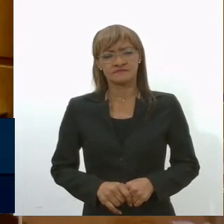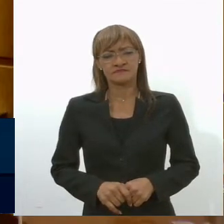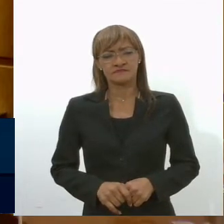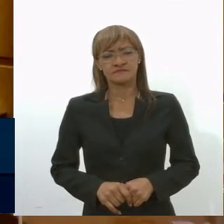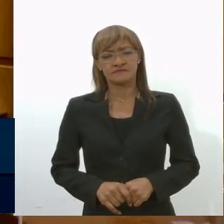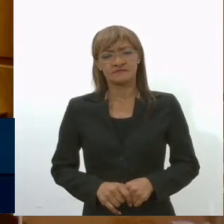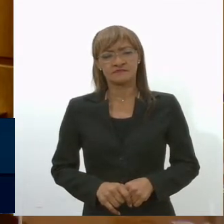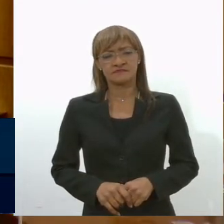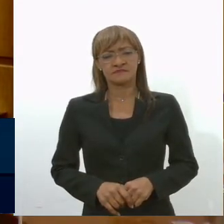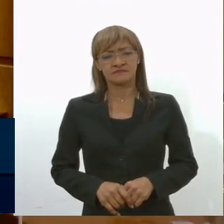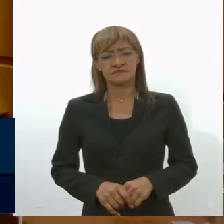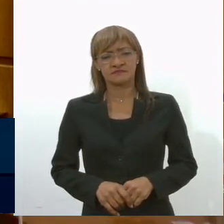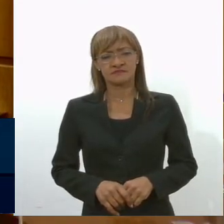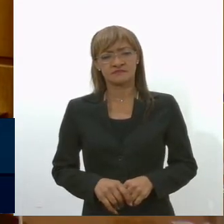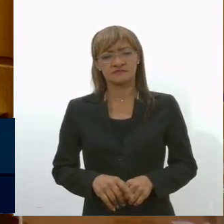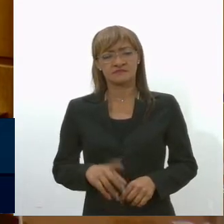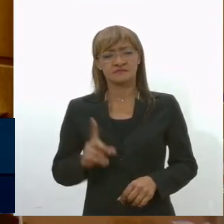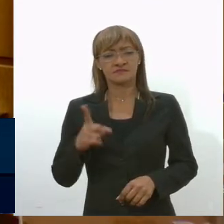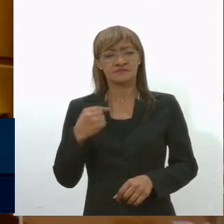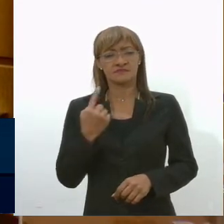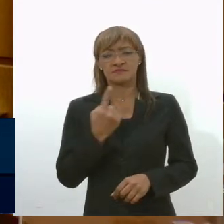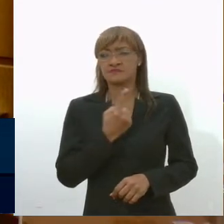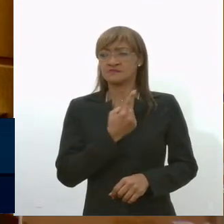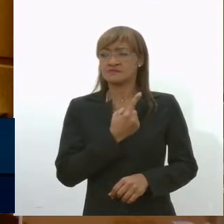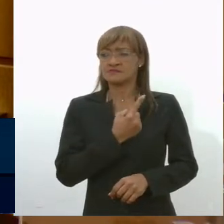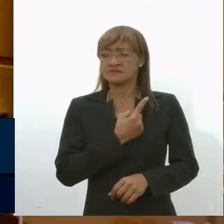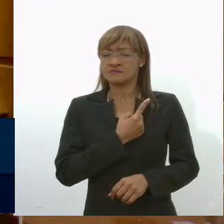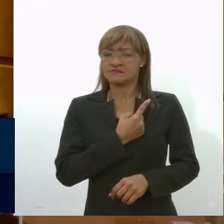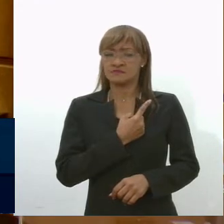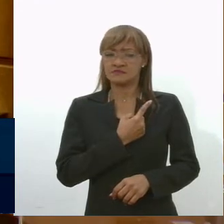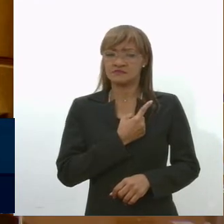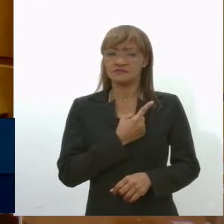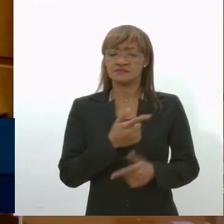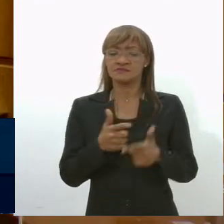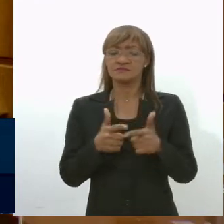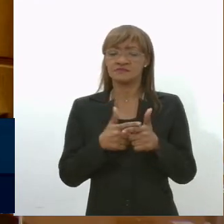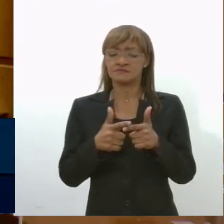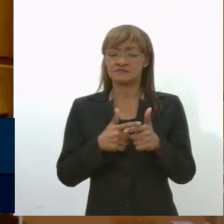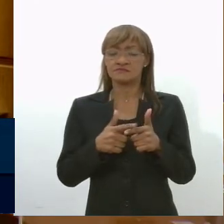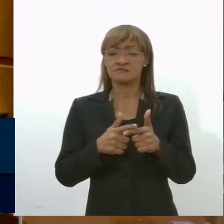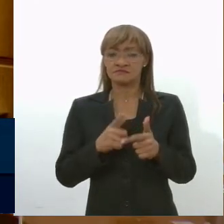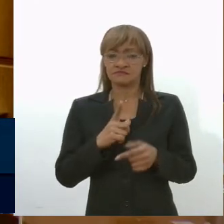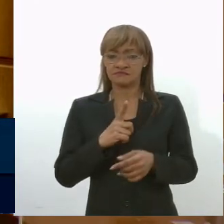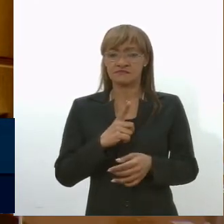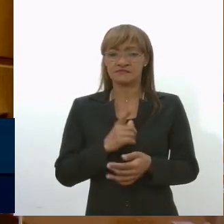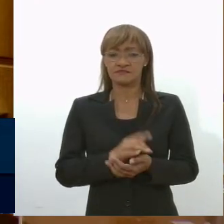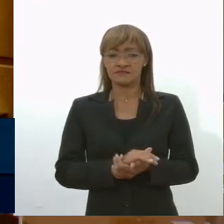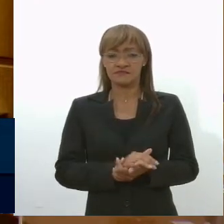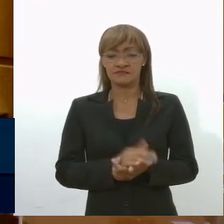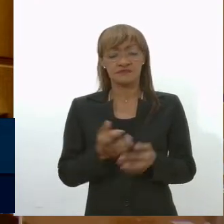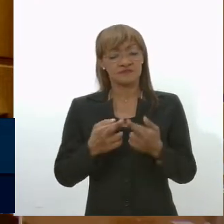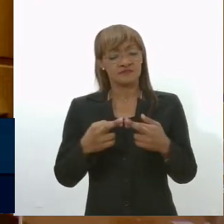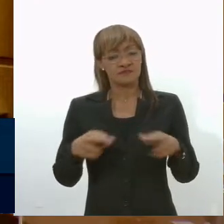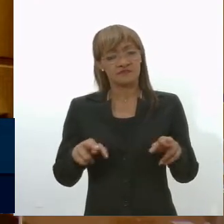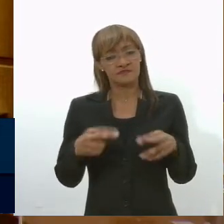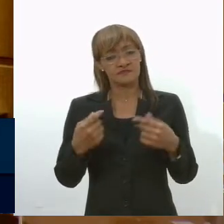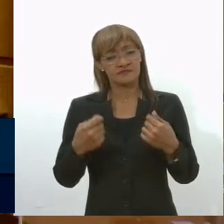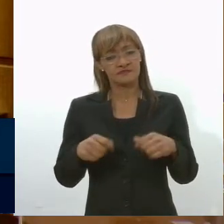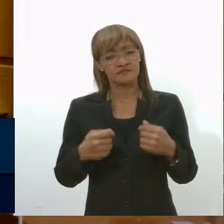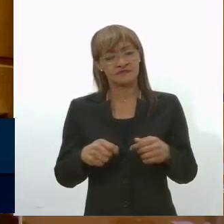nós estamos com uma situação que precisa ser resolvida. Deputado Luiz